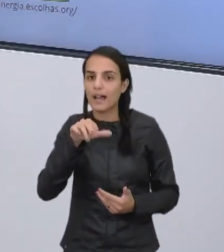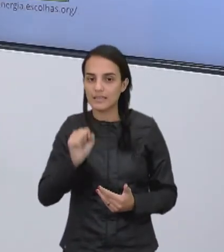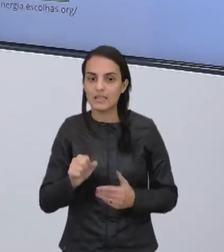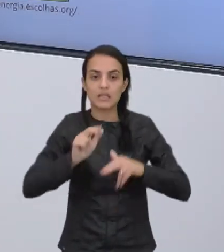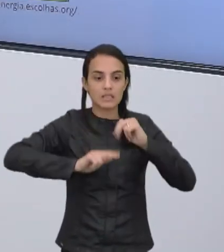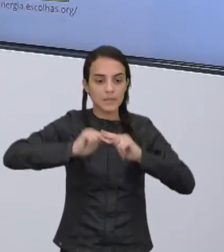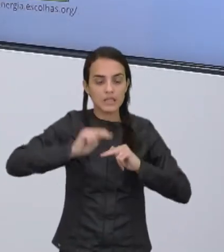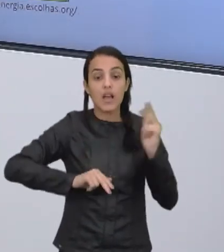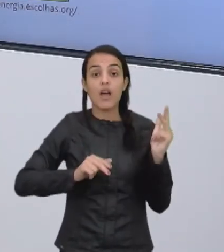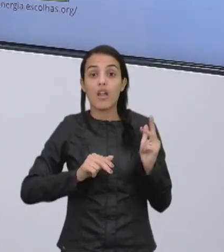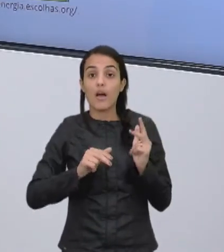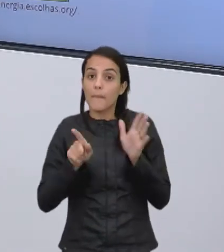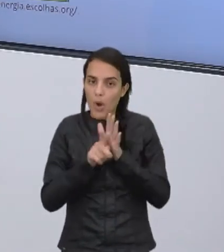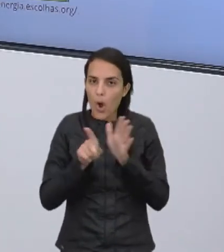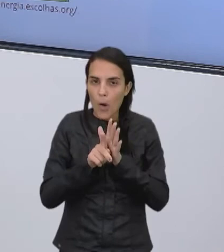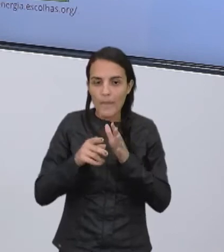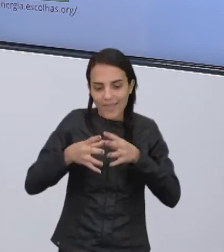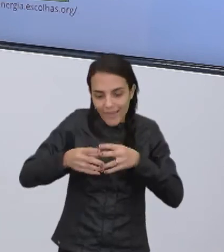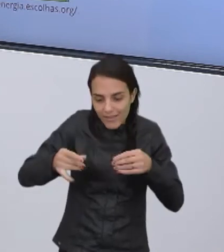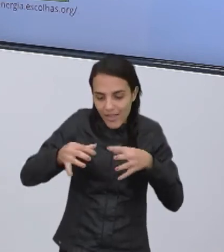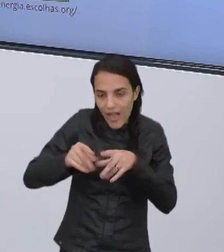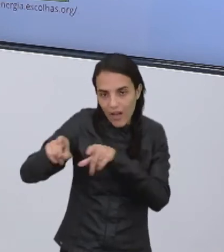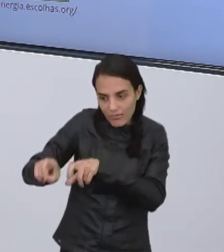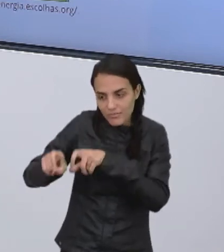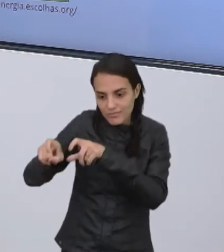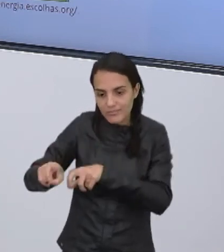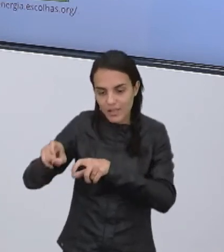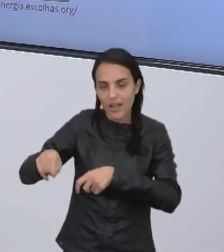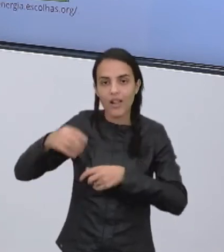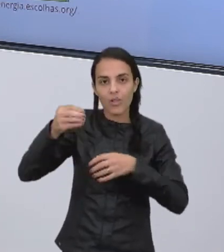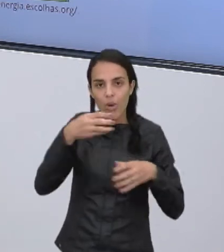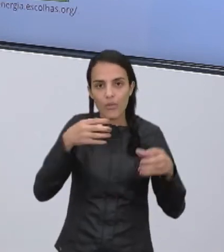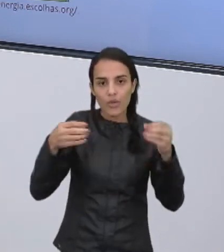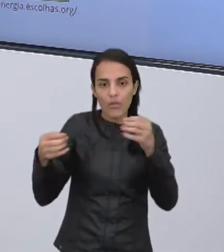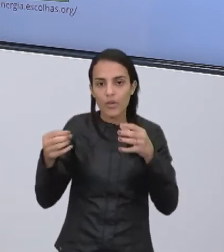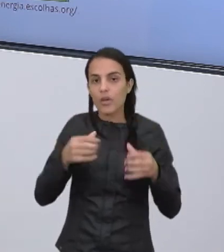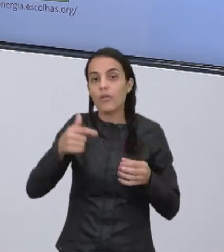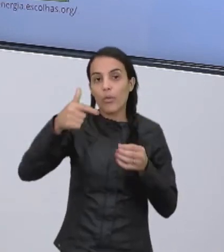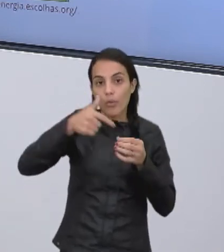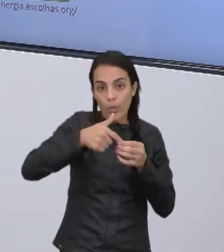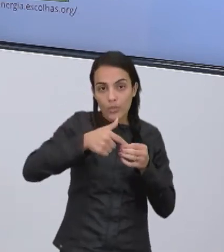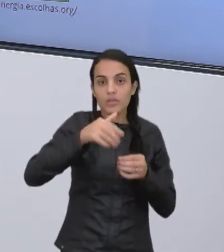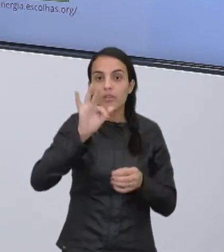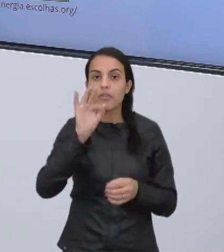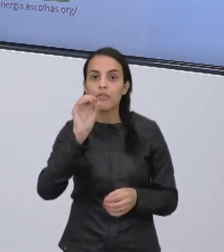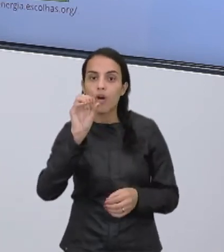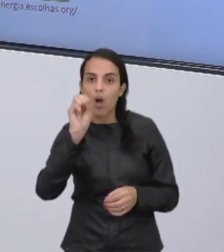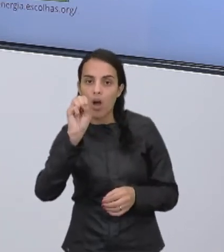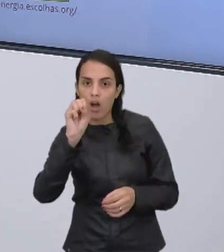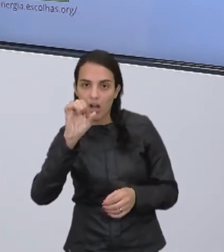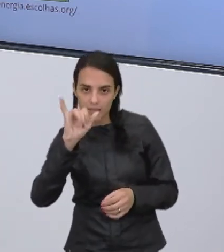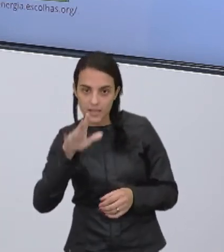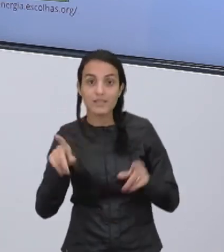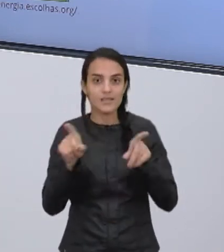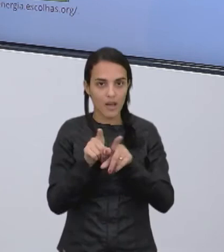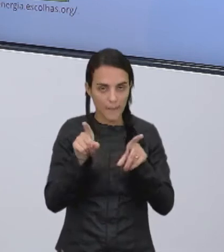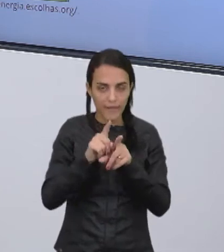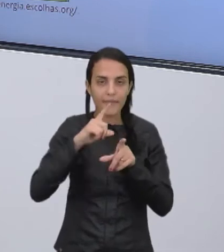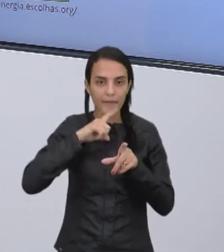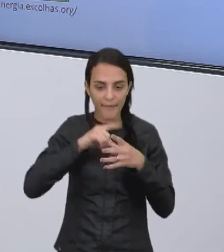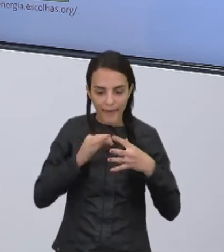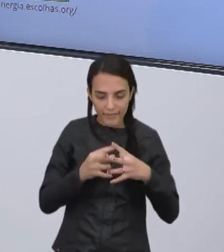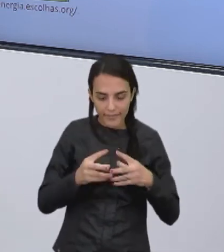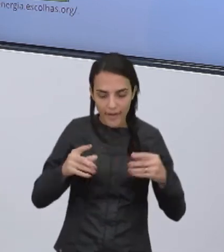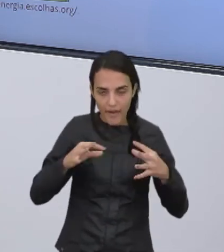orgânica recente, né? Que ela renova de tempos em tempos. O combustível fóssil, ele também é matéria orgânica, só que